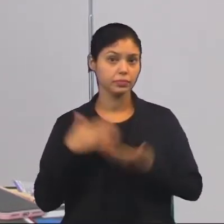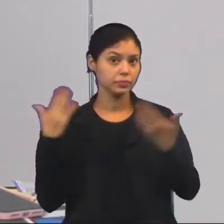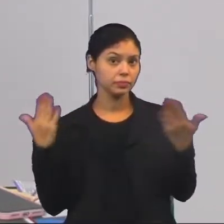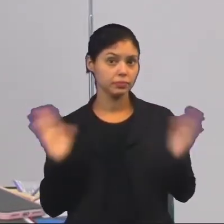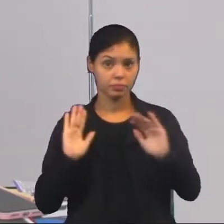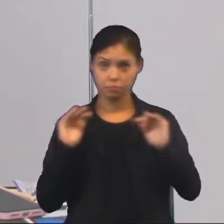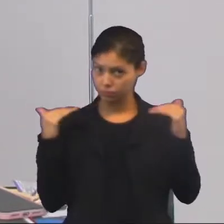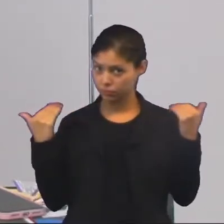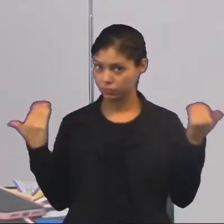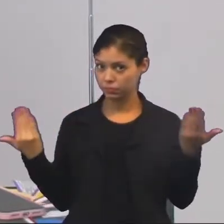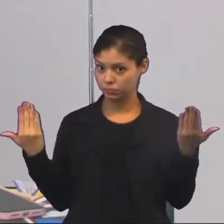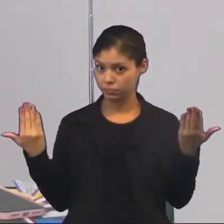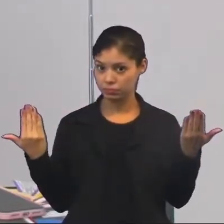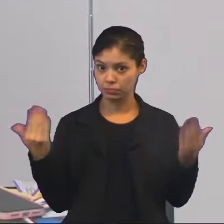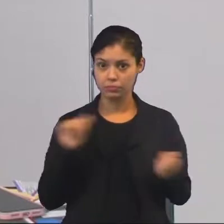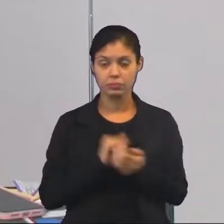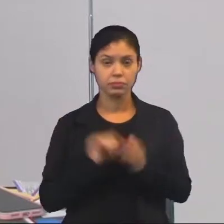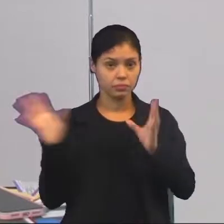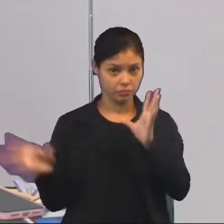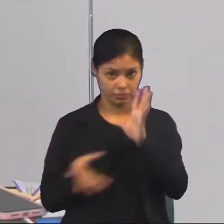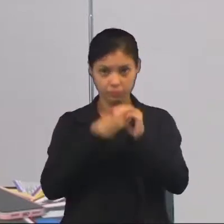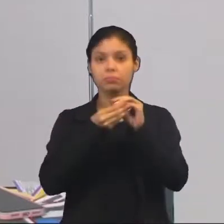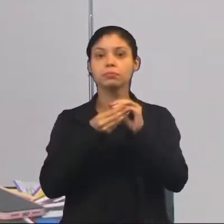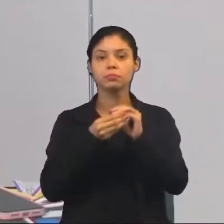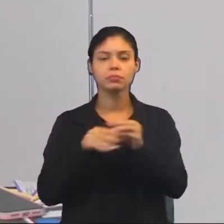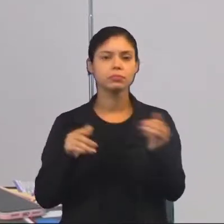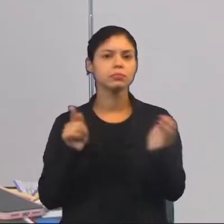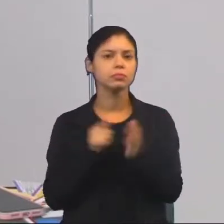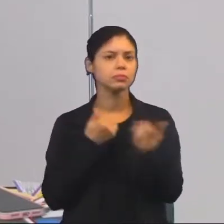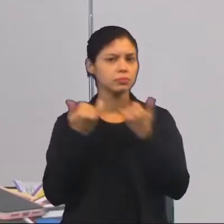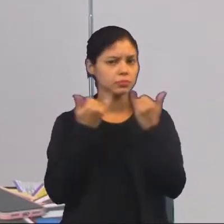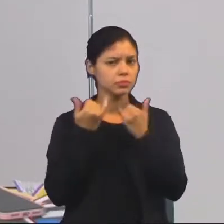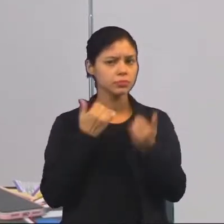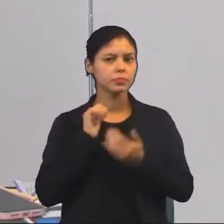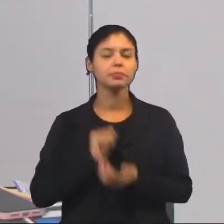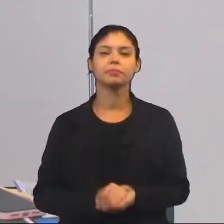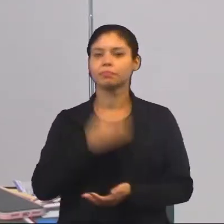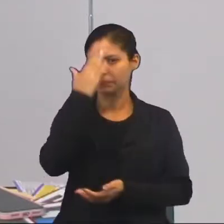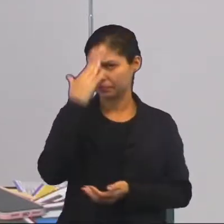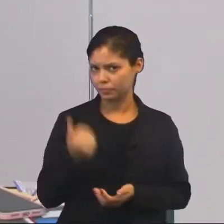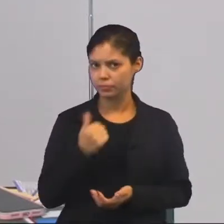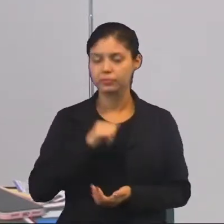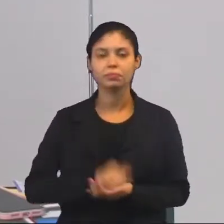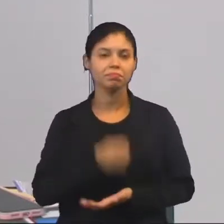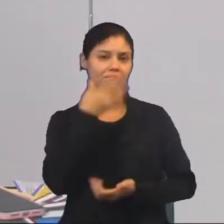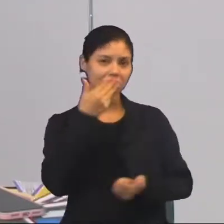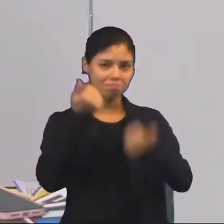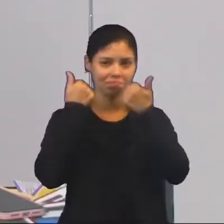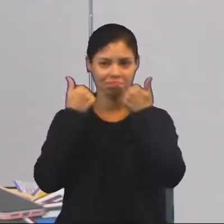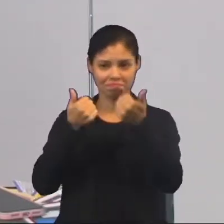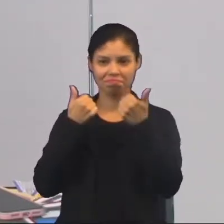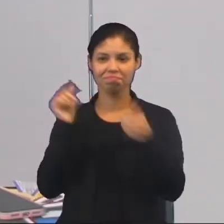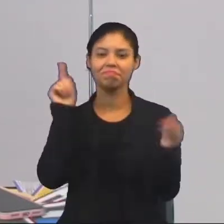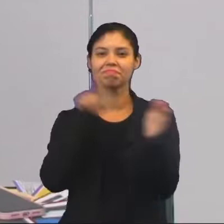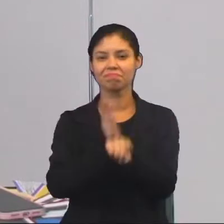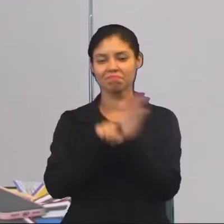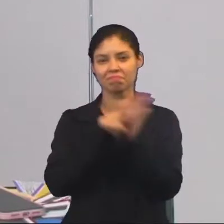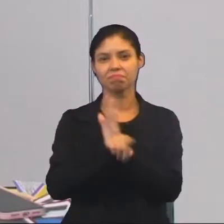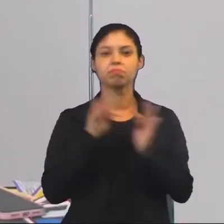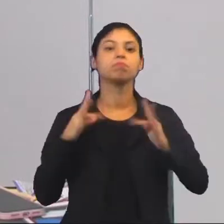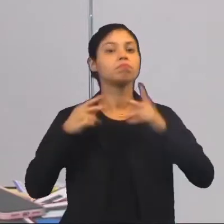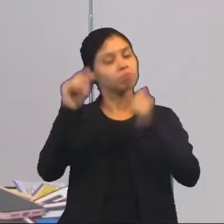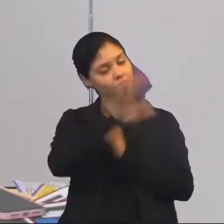E quais são as partes que compõem uma notícia? Alguém sabe? Muito bem. Essas perguntas vão